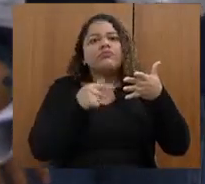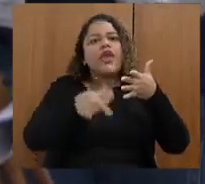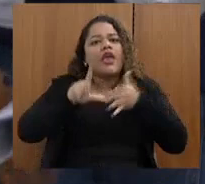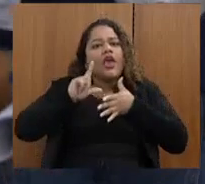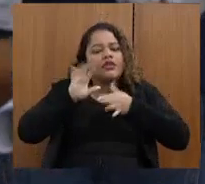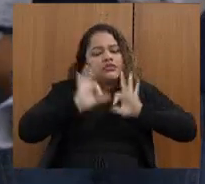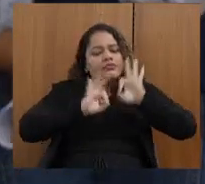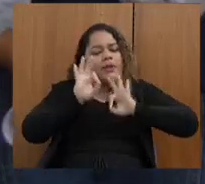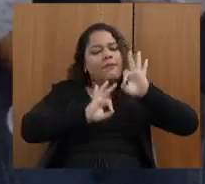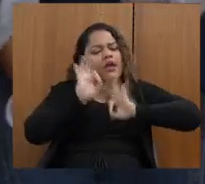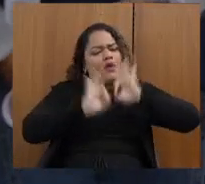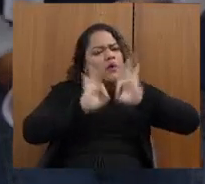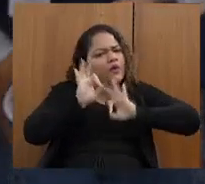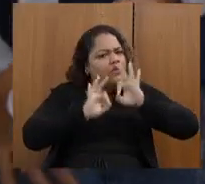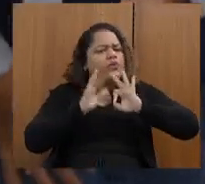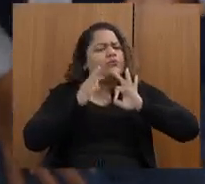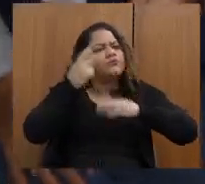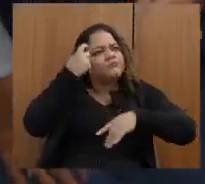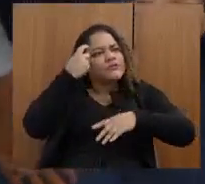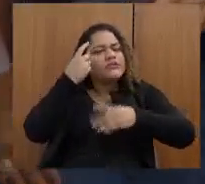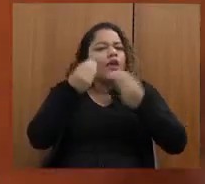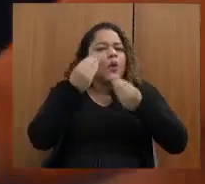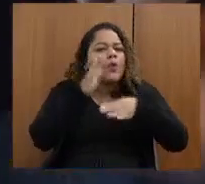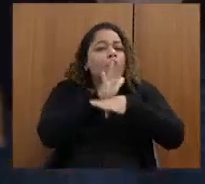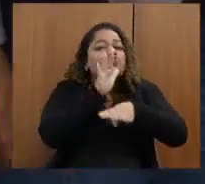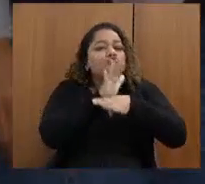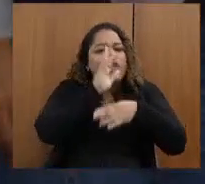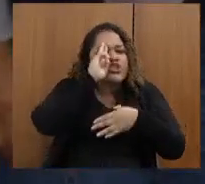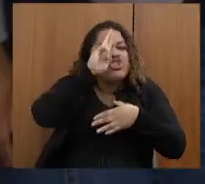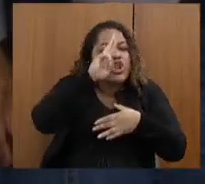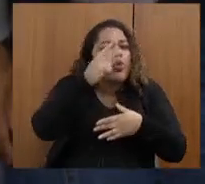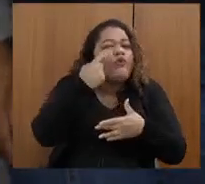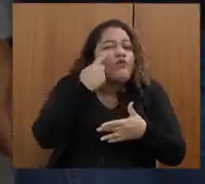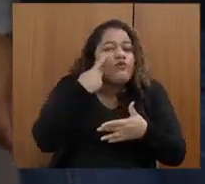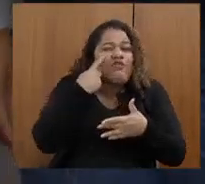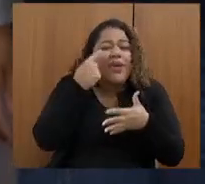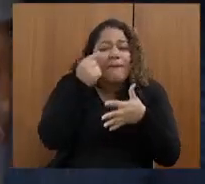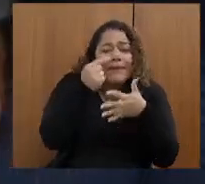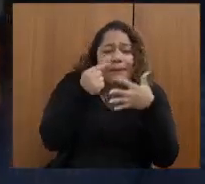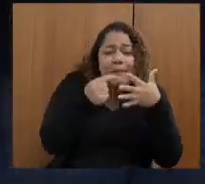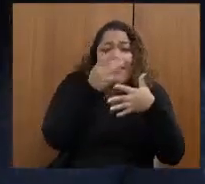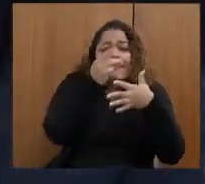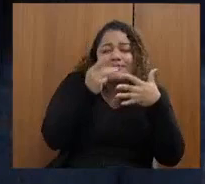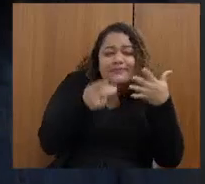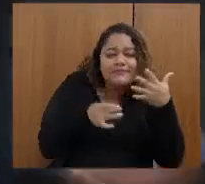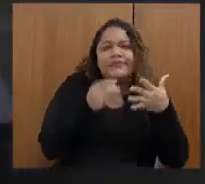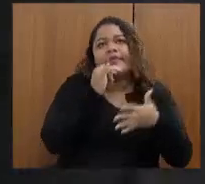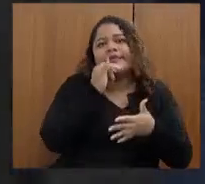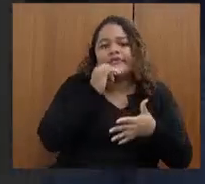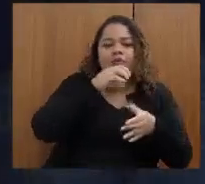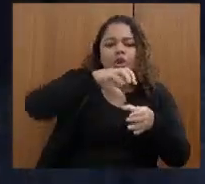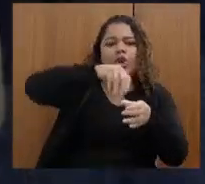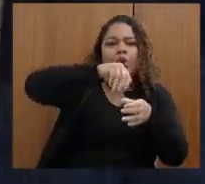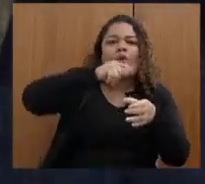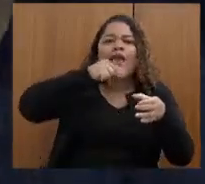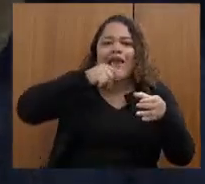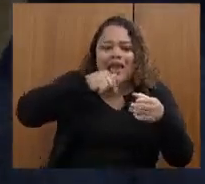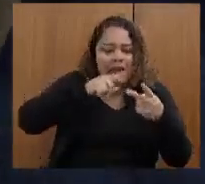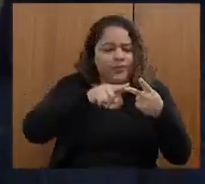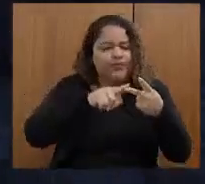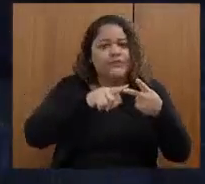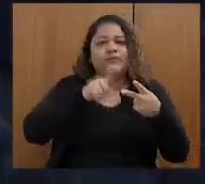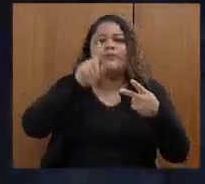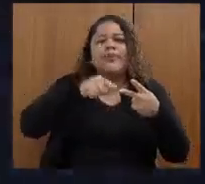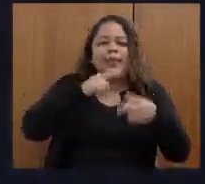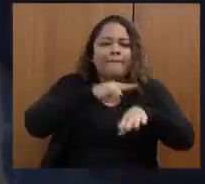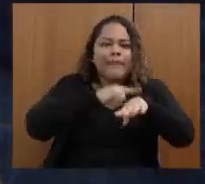da sua escola então torneiras falta de sofá na sala dos professores telhados que estão caídos